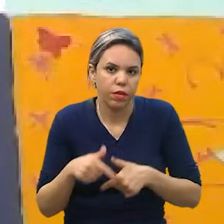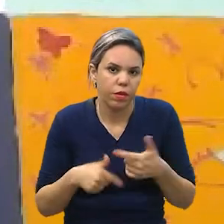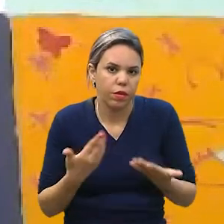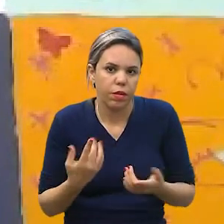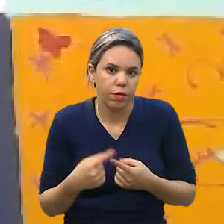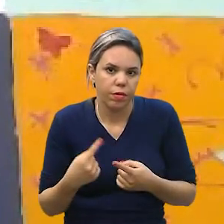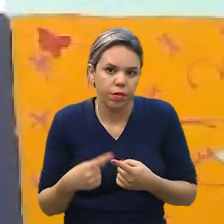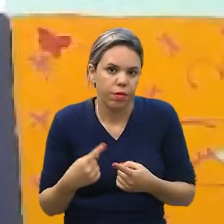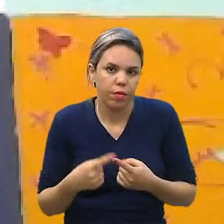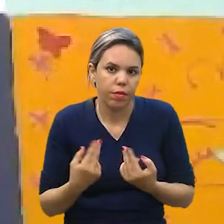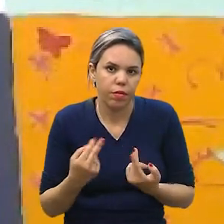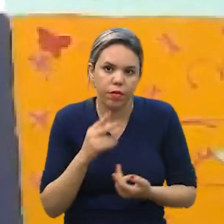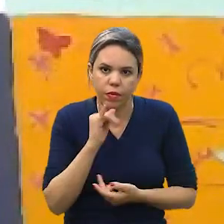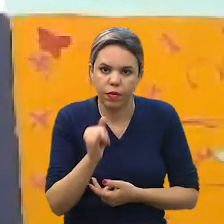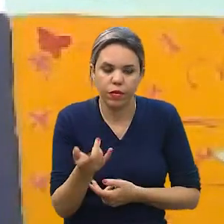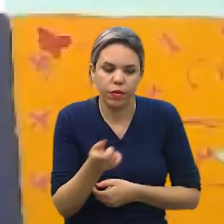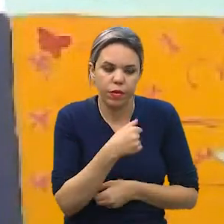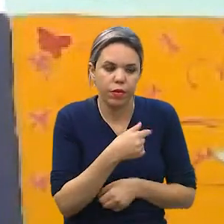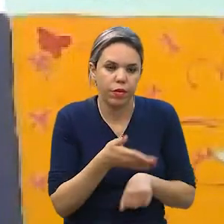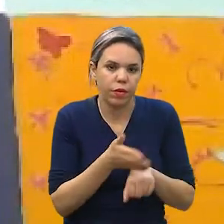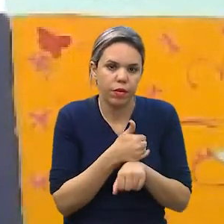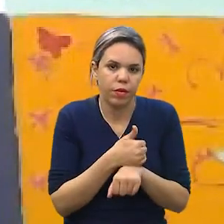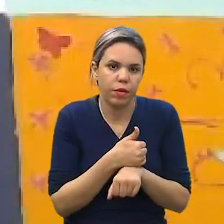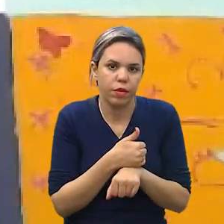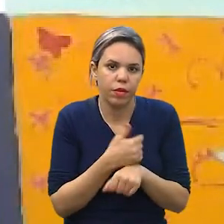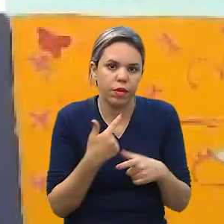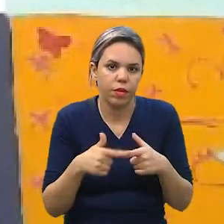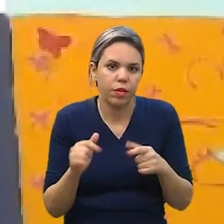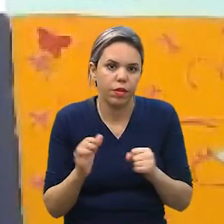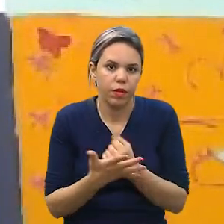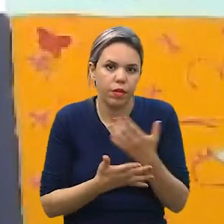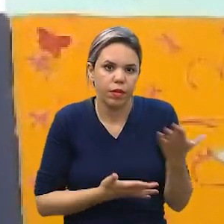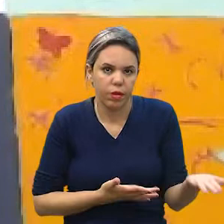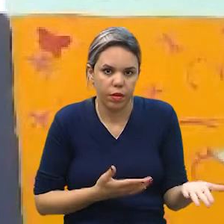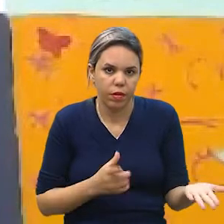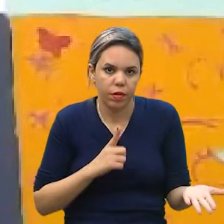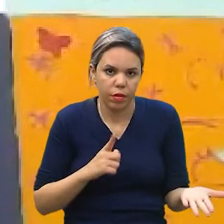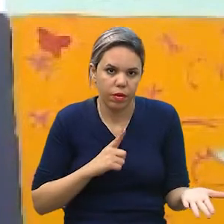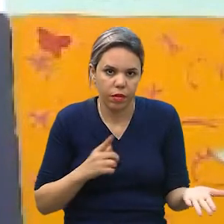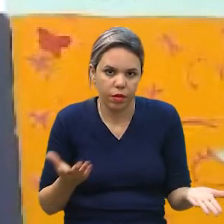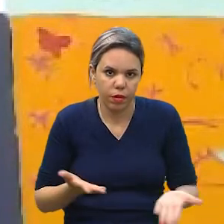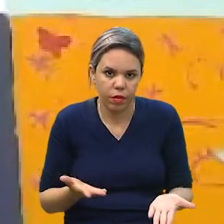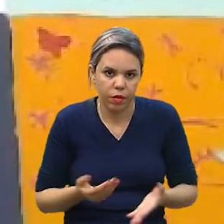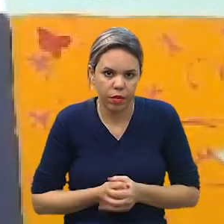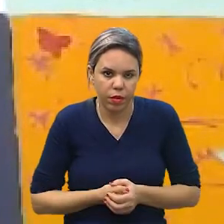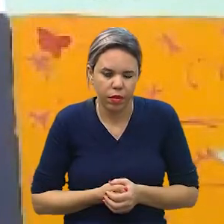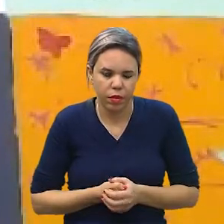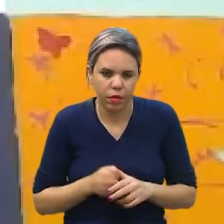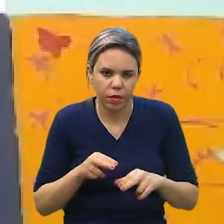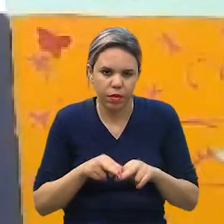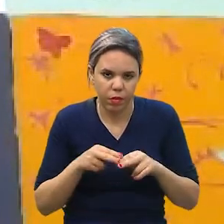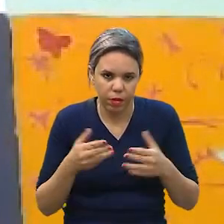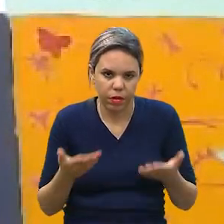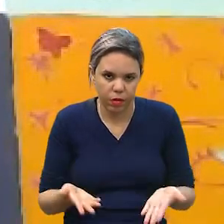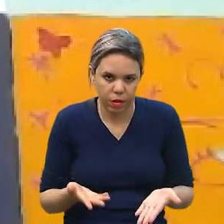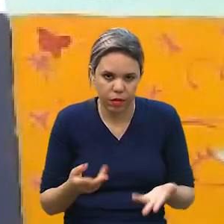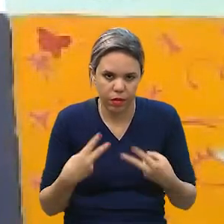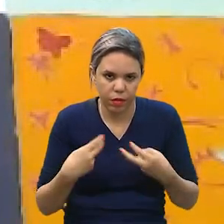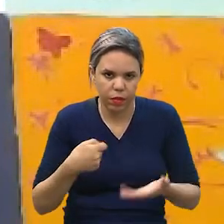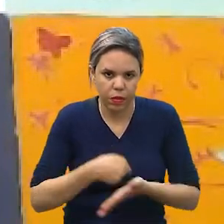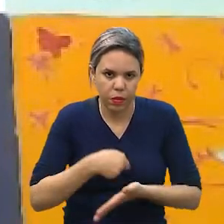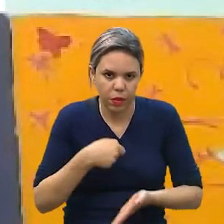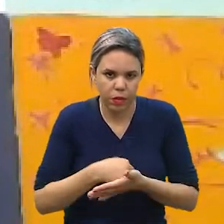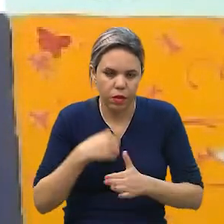até porque, como eu disse antes, né? Essa questão da pandemia, ela existe hoje e por conta disso a gente se vê